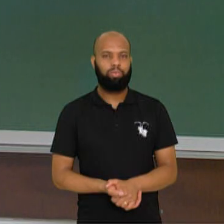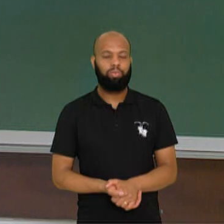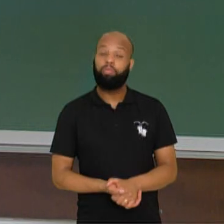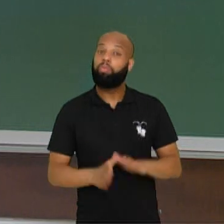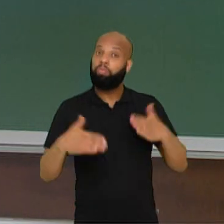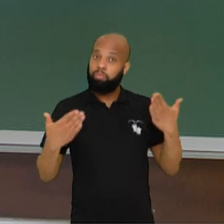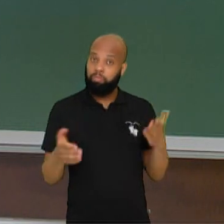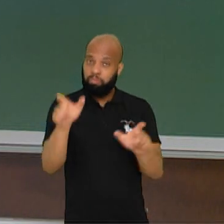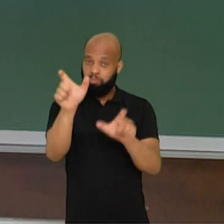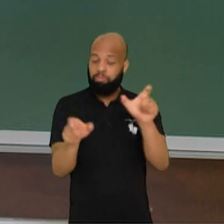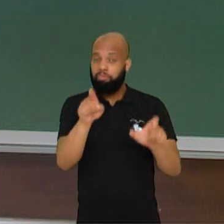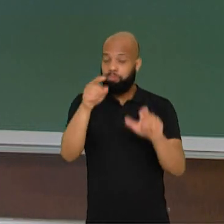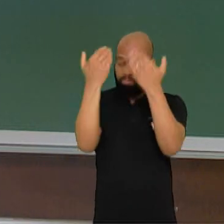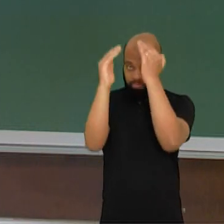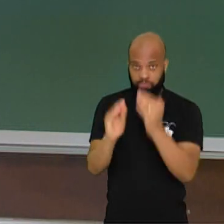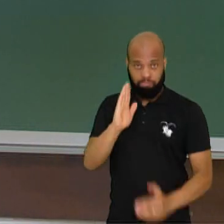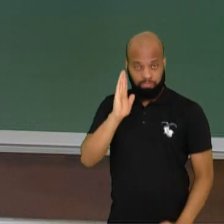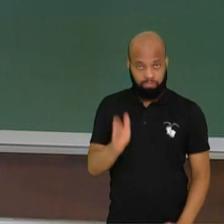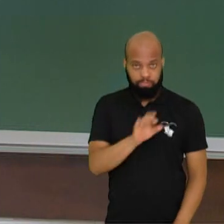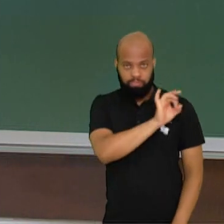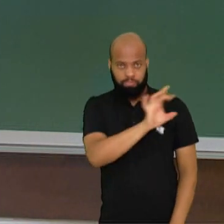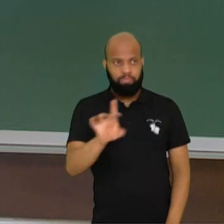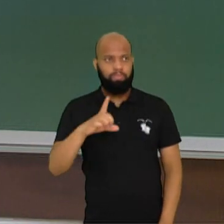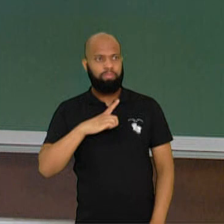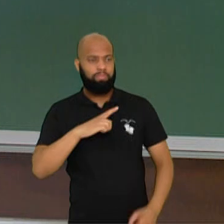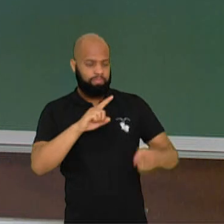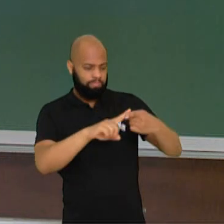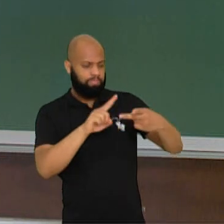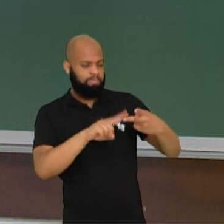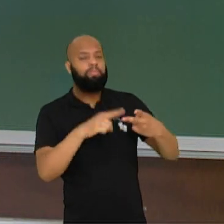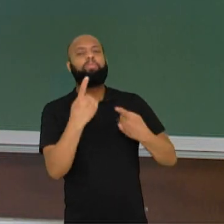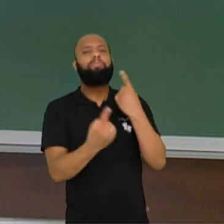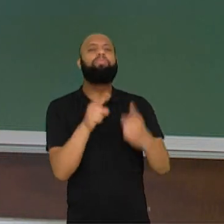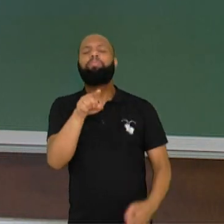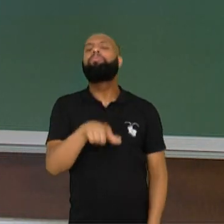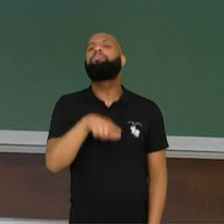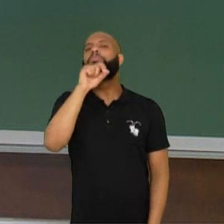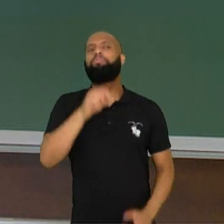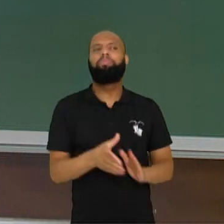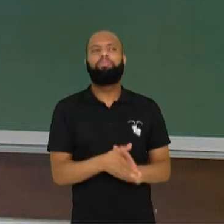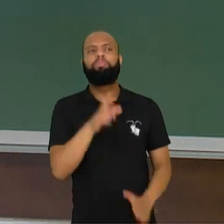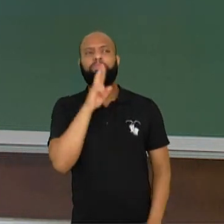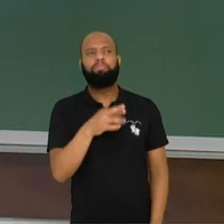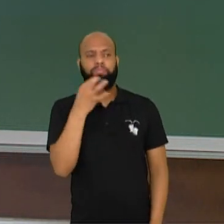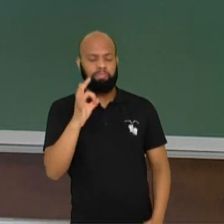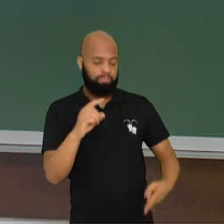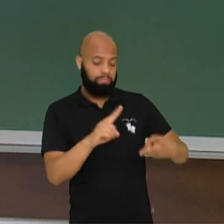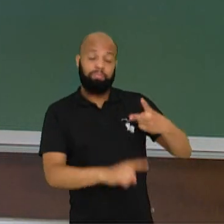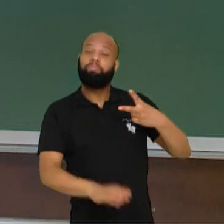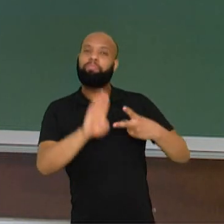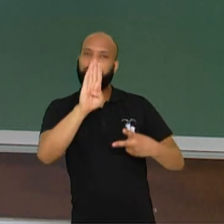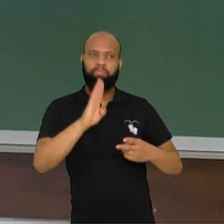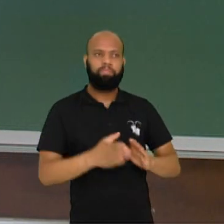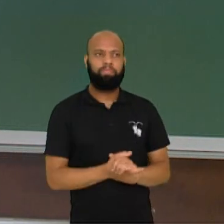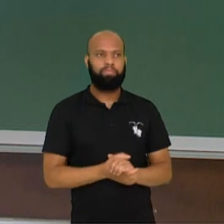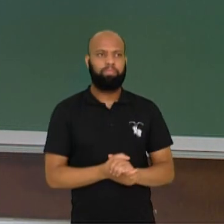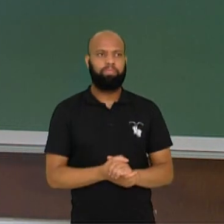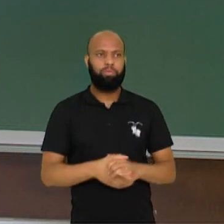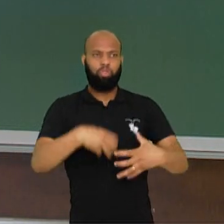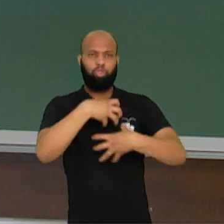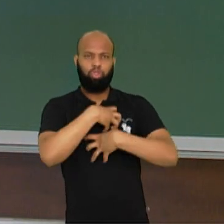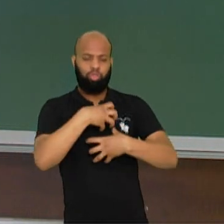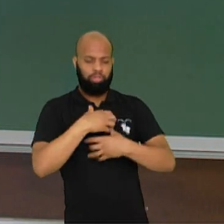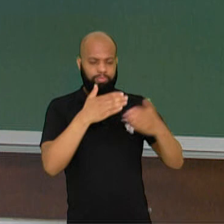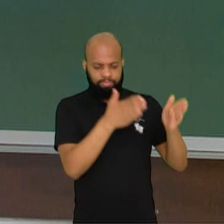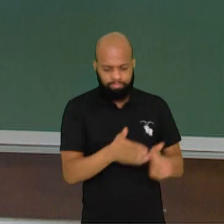E aí, pessoal, analisaram cada uma das alternativas? A alternativa correta aqui é a alternativa B. O modo